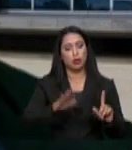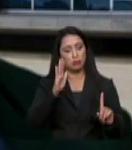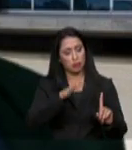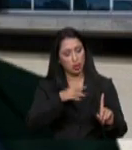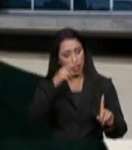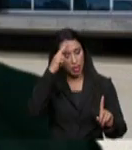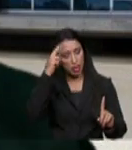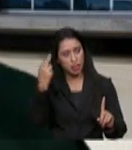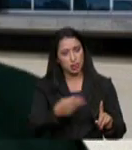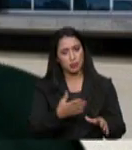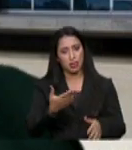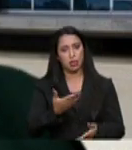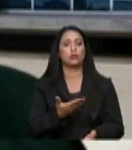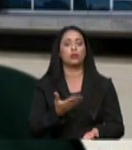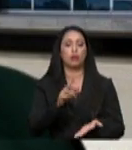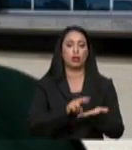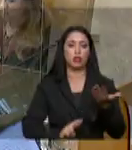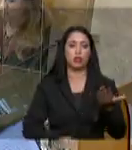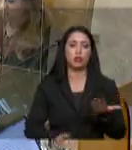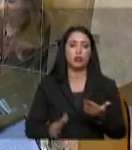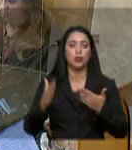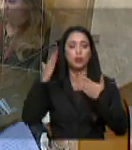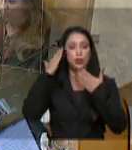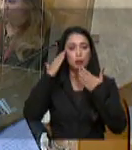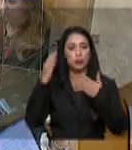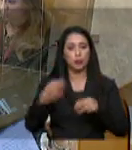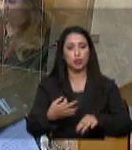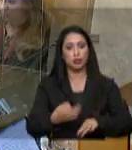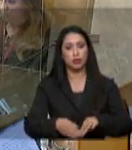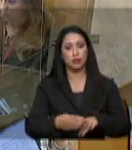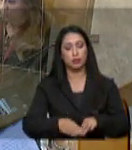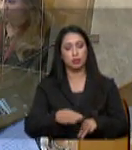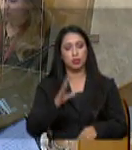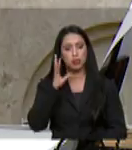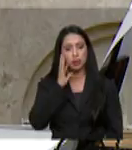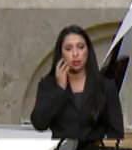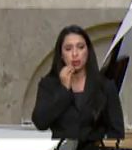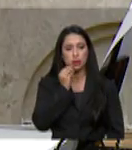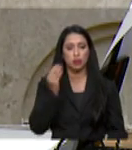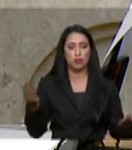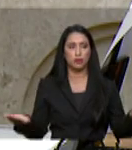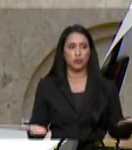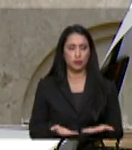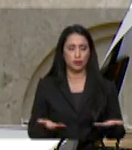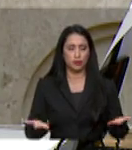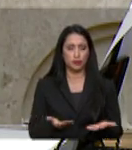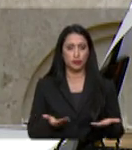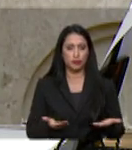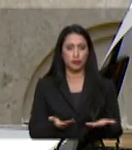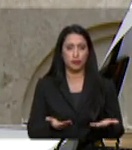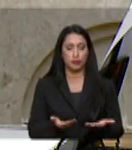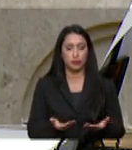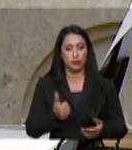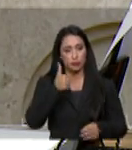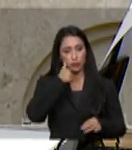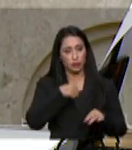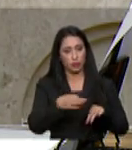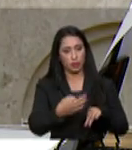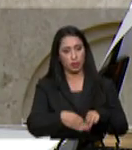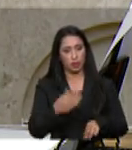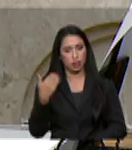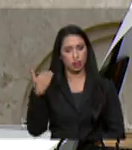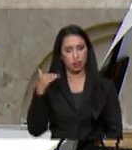das preferências é muito obrigado Ministro Dias toffoli passo a palavra agora sua excelência a ministra